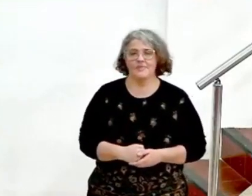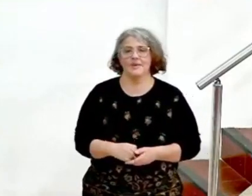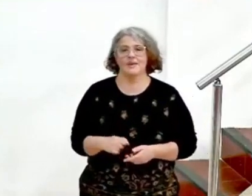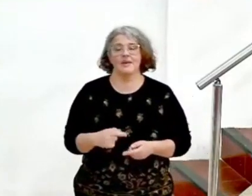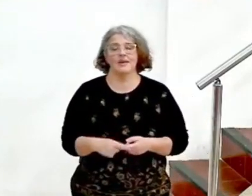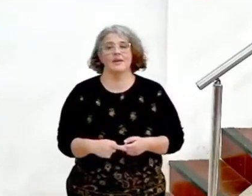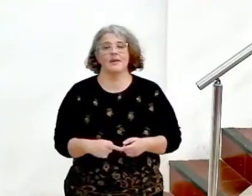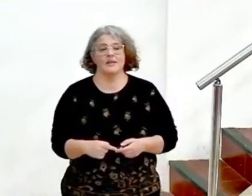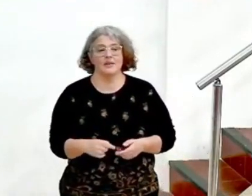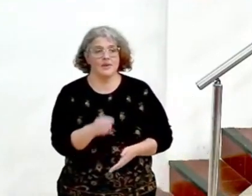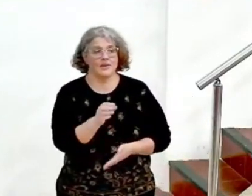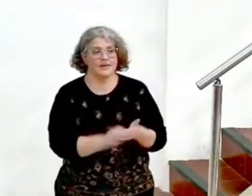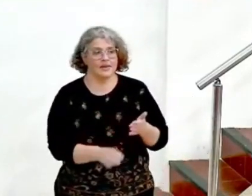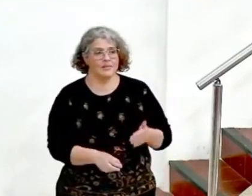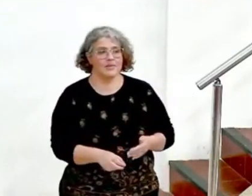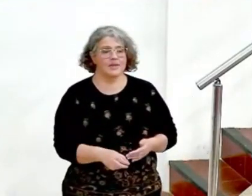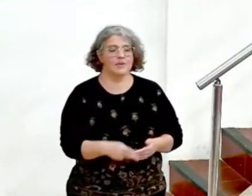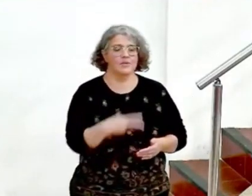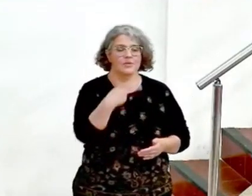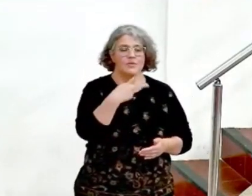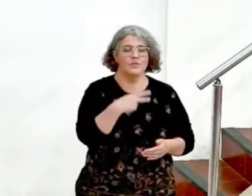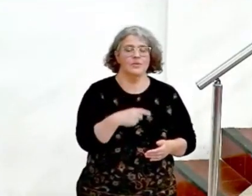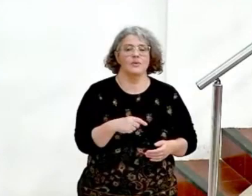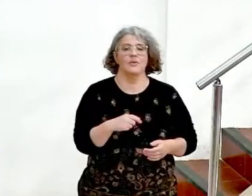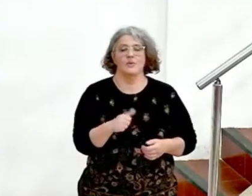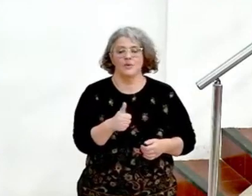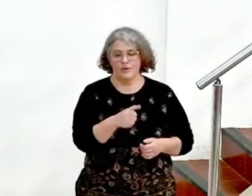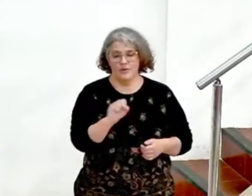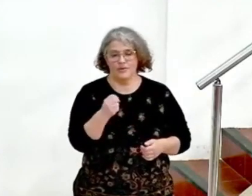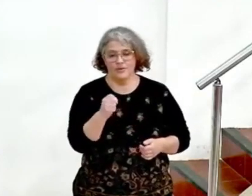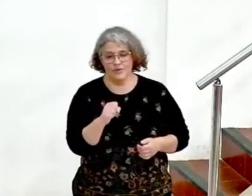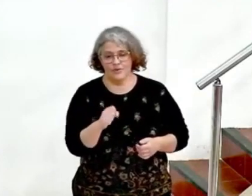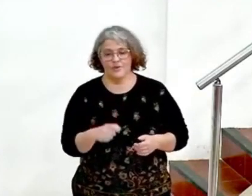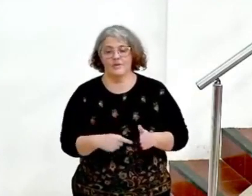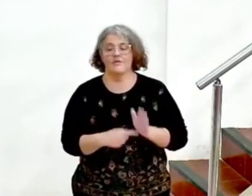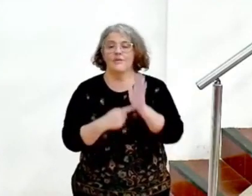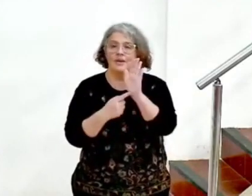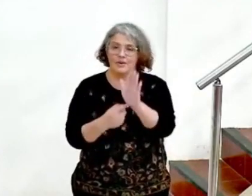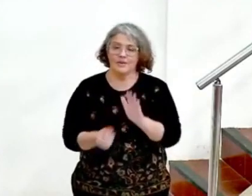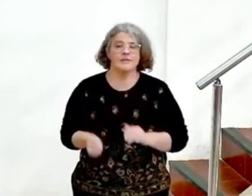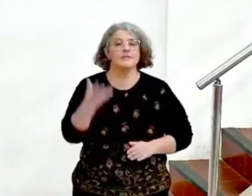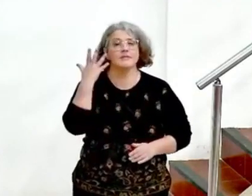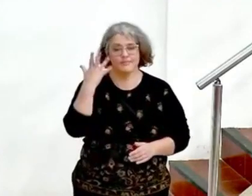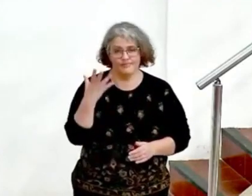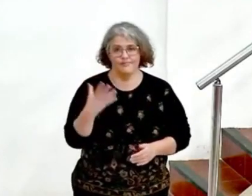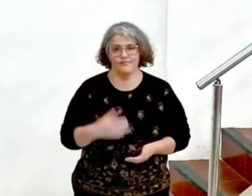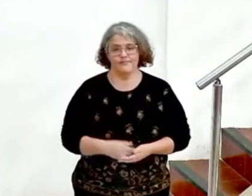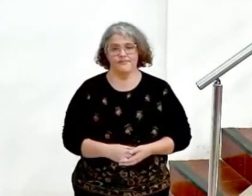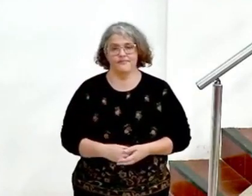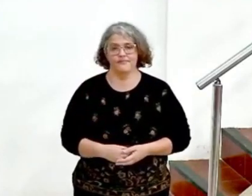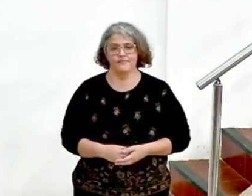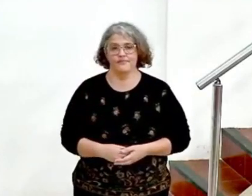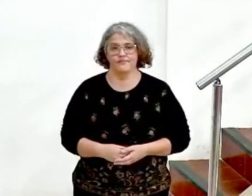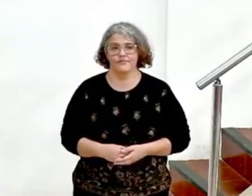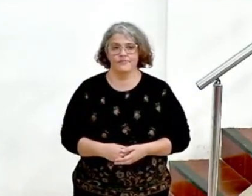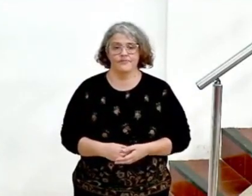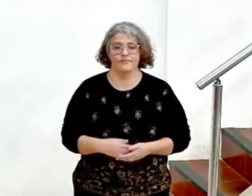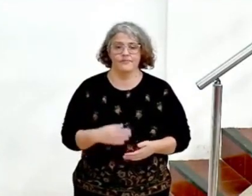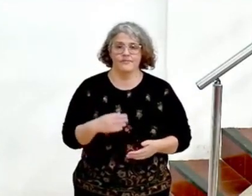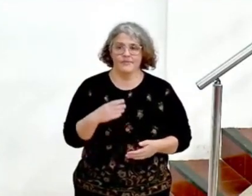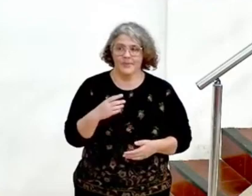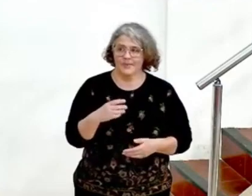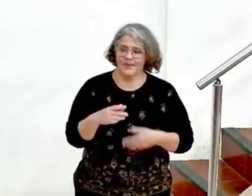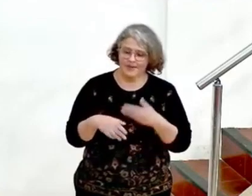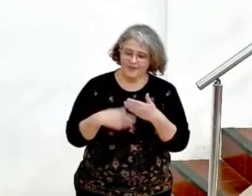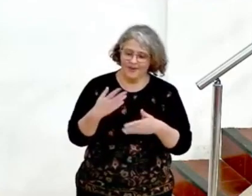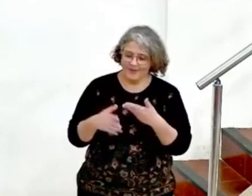que ele vai fazer. Deus reafirmando o que de fato vai acontecer. E aqui nós temos o episódio que Sara vai rir.